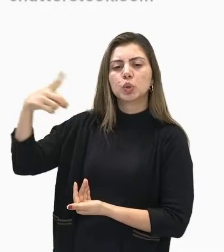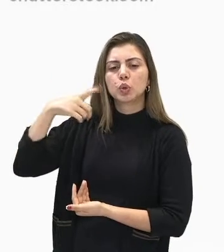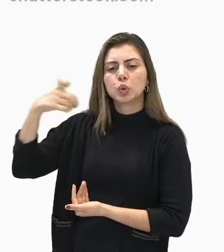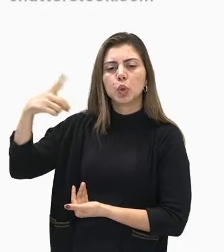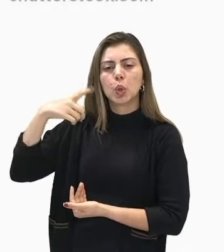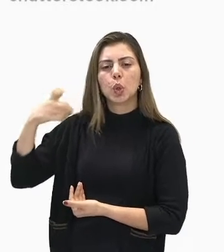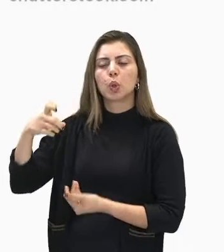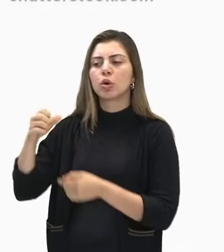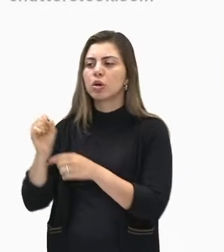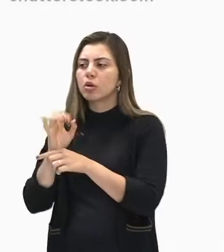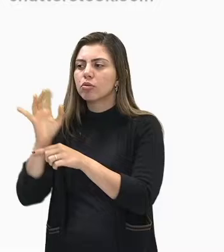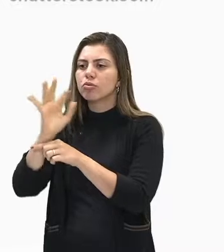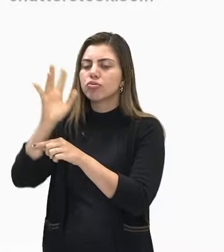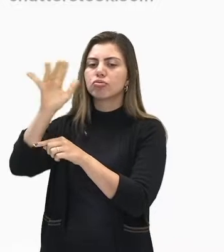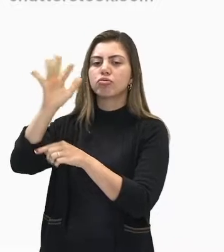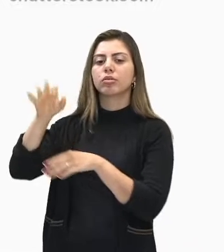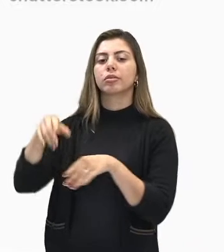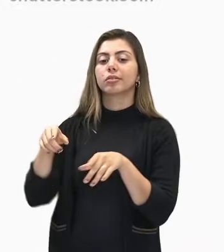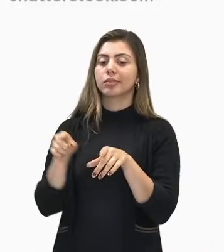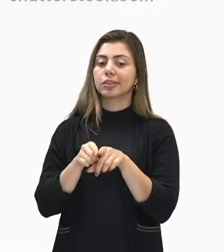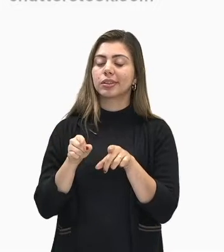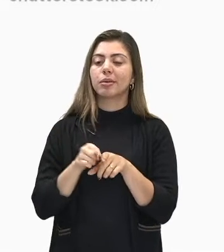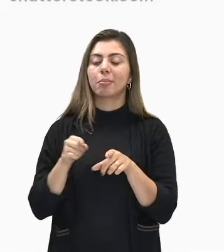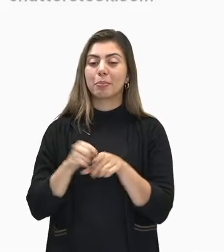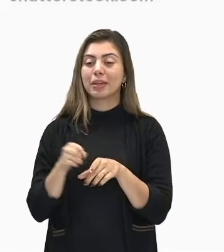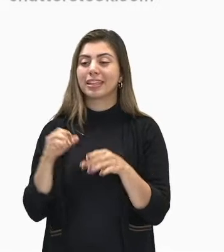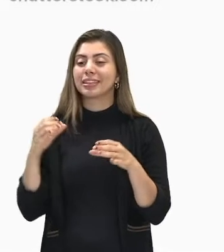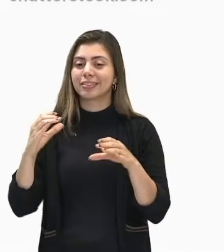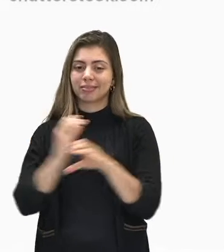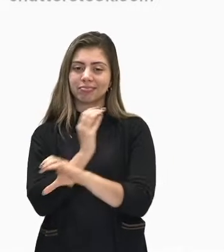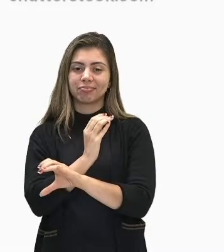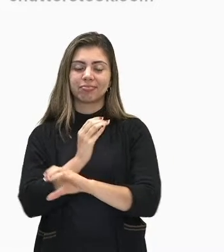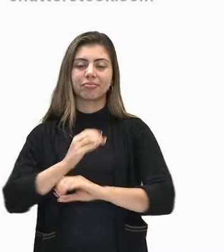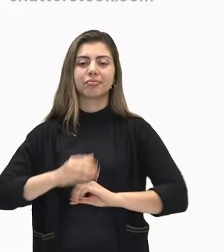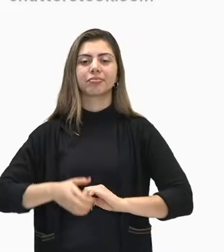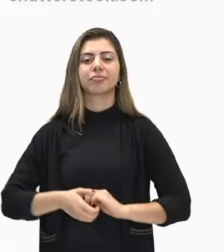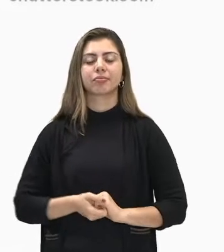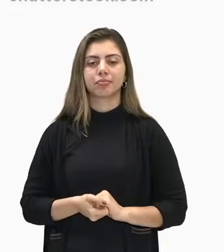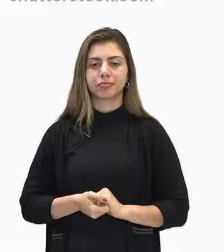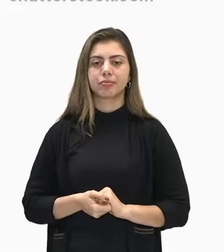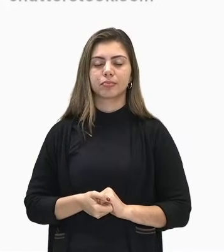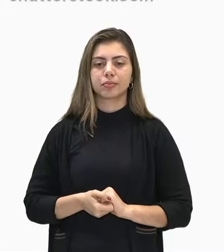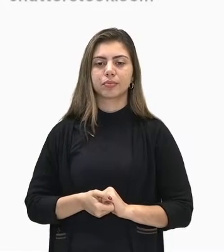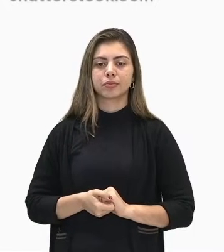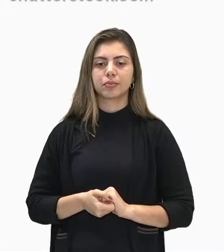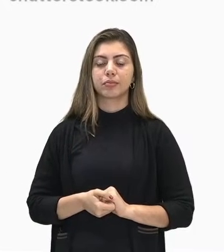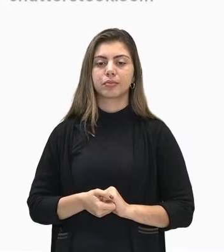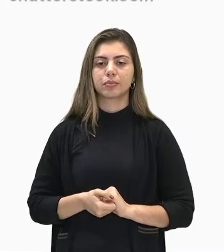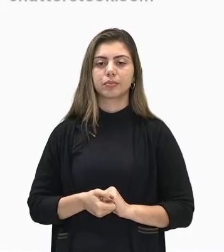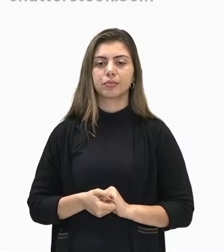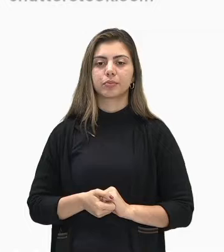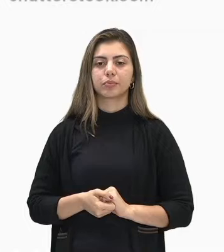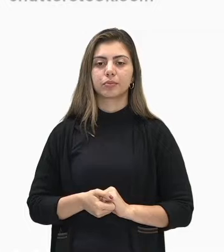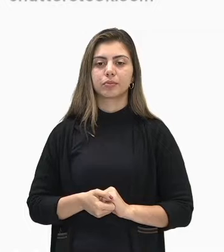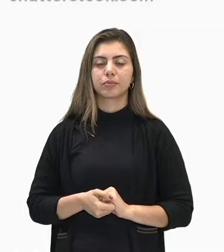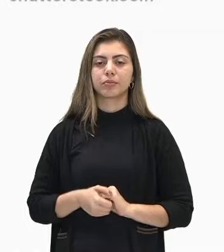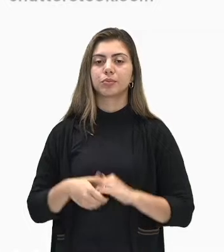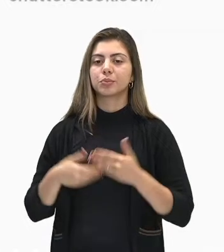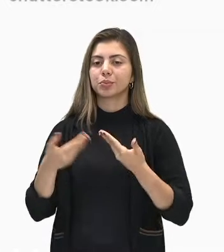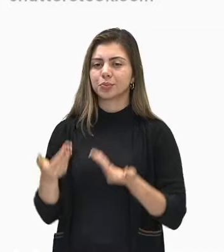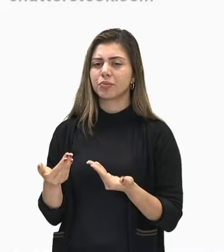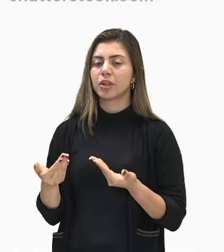fumaça, sons, além de calor, tá? E aí a gente vai